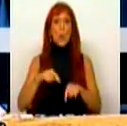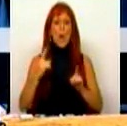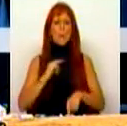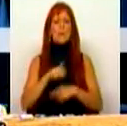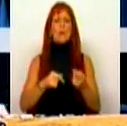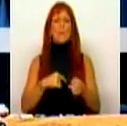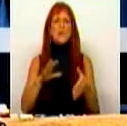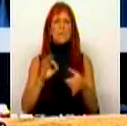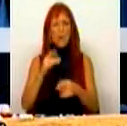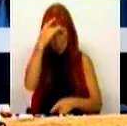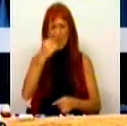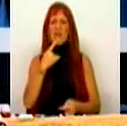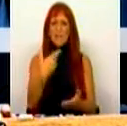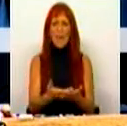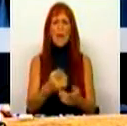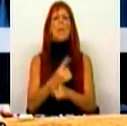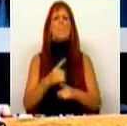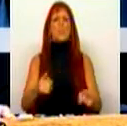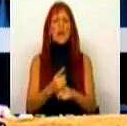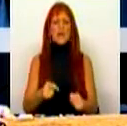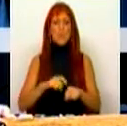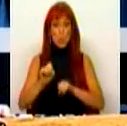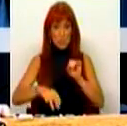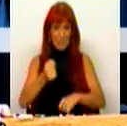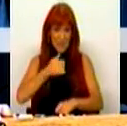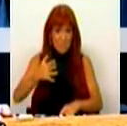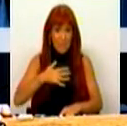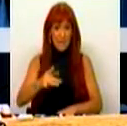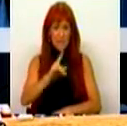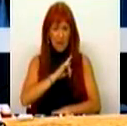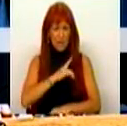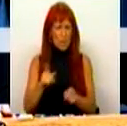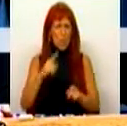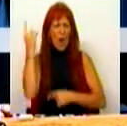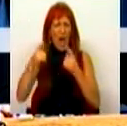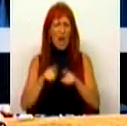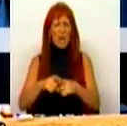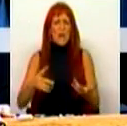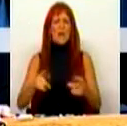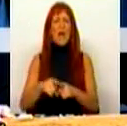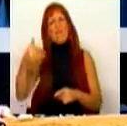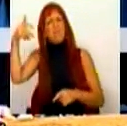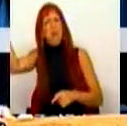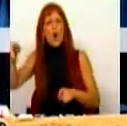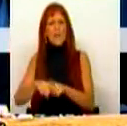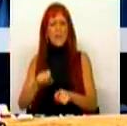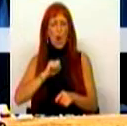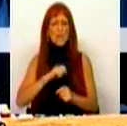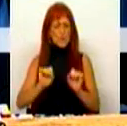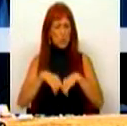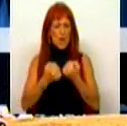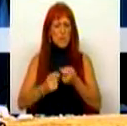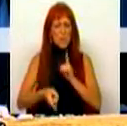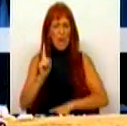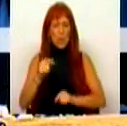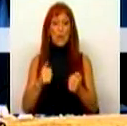que opinar pela razão essencial que o que se passa nas empresas privadas não é algo que se passe fora da nossa sociedade